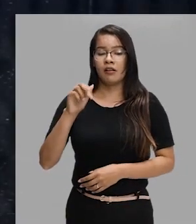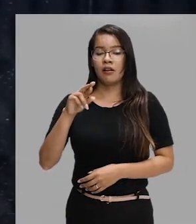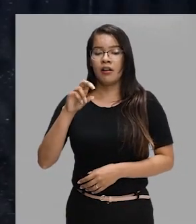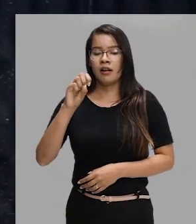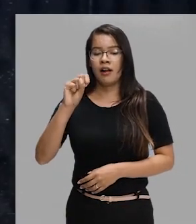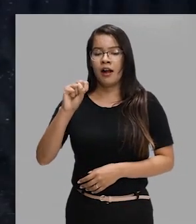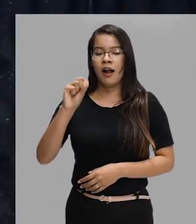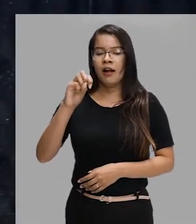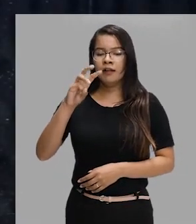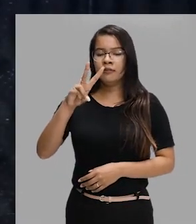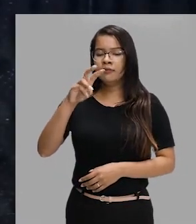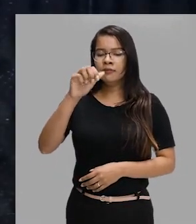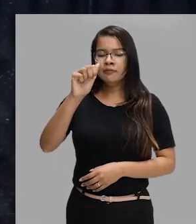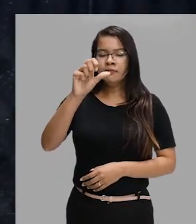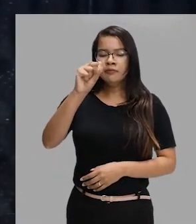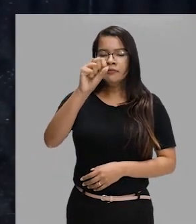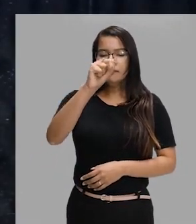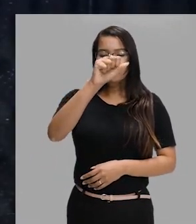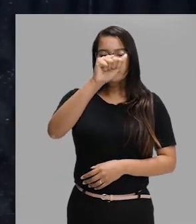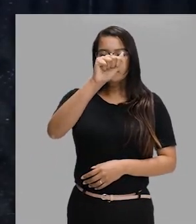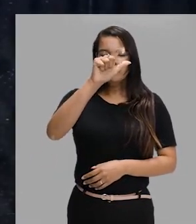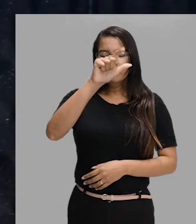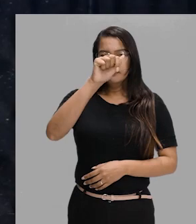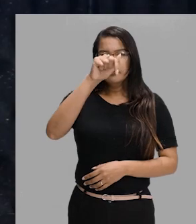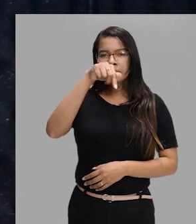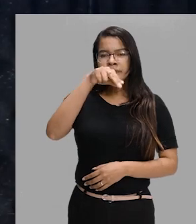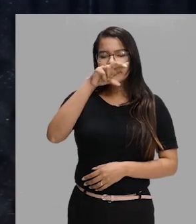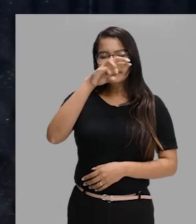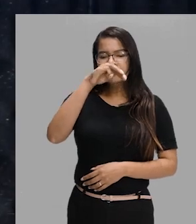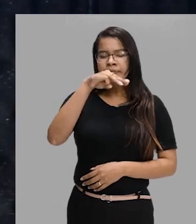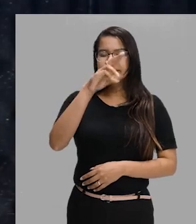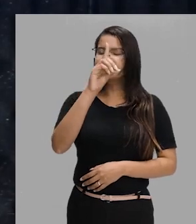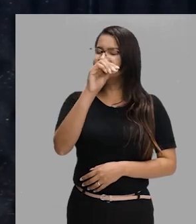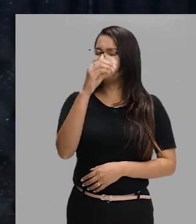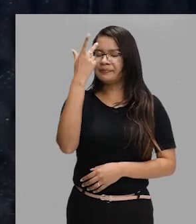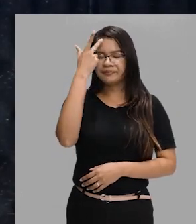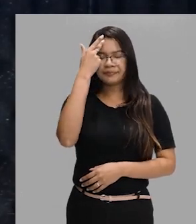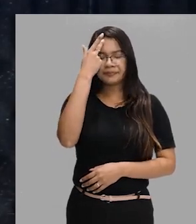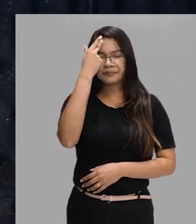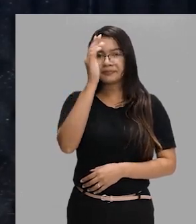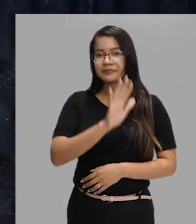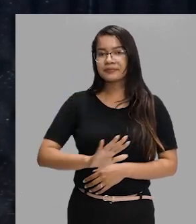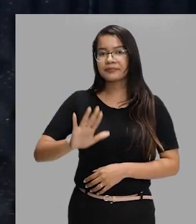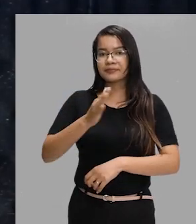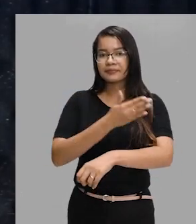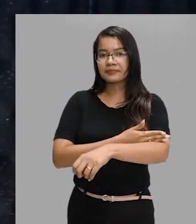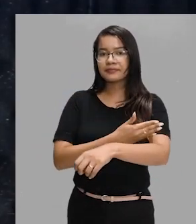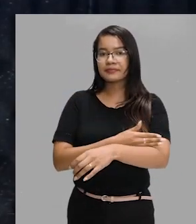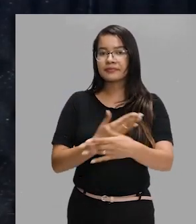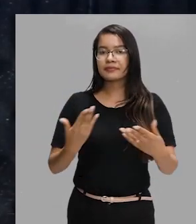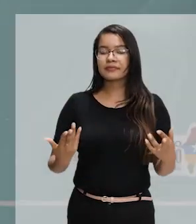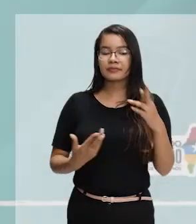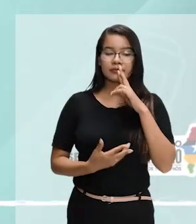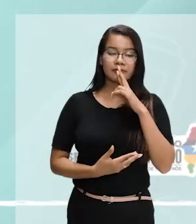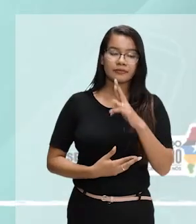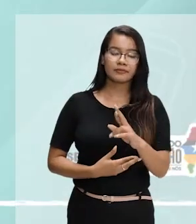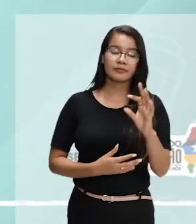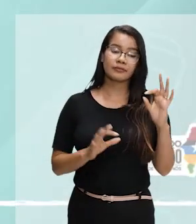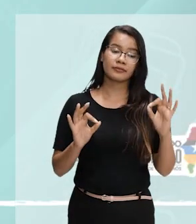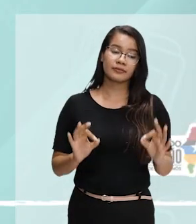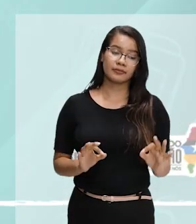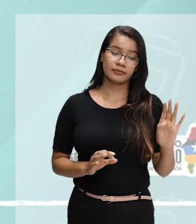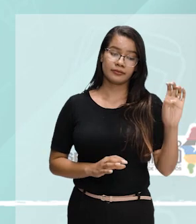amorosa é algo típico lá da Idade Média do movimento trovadoresco, tá bom? Resposta certa, letra E.